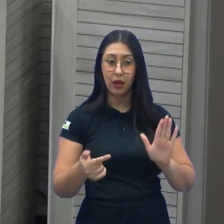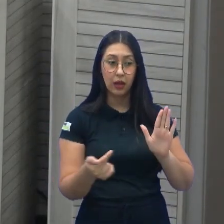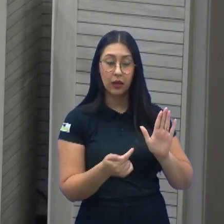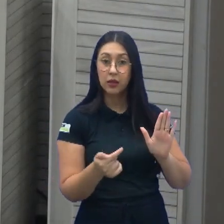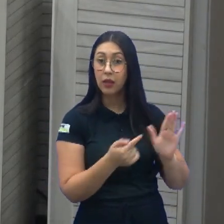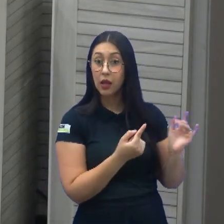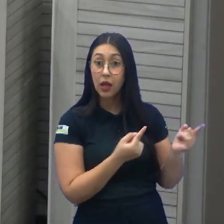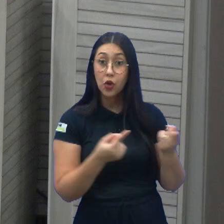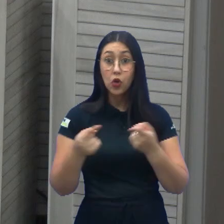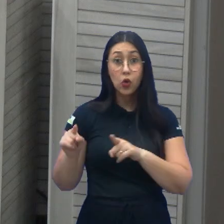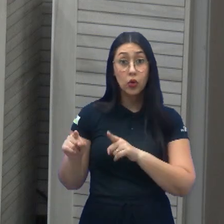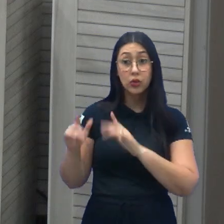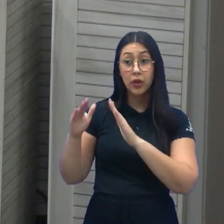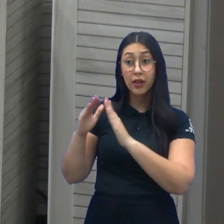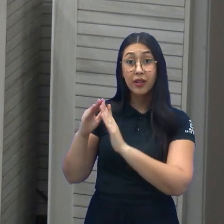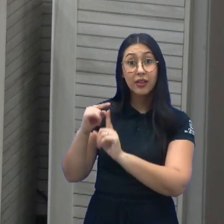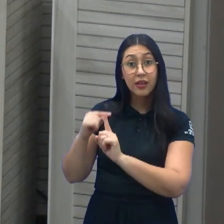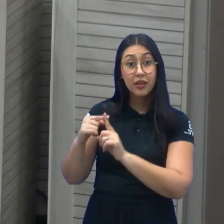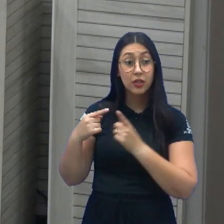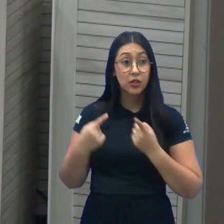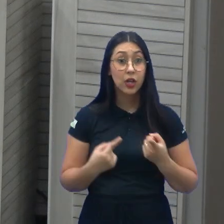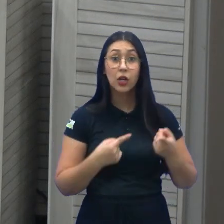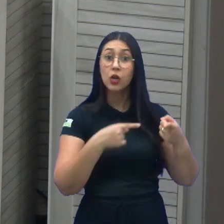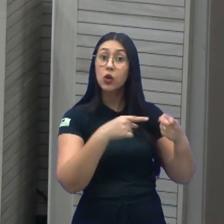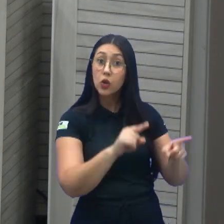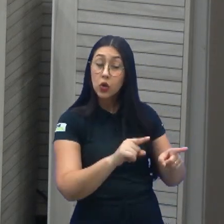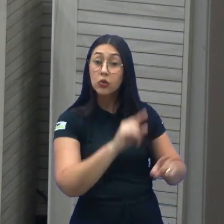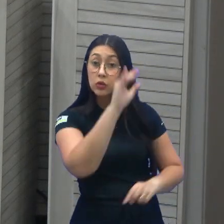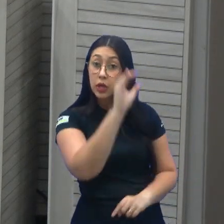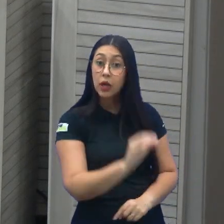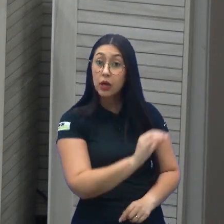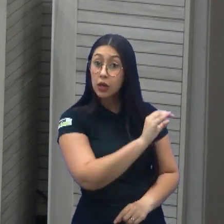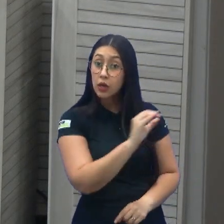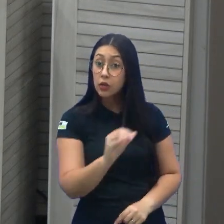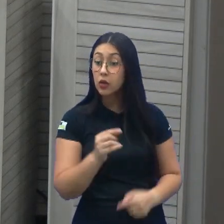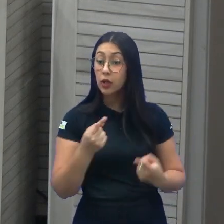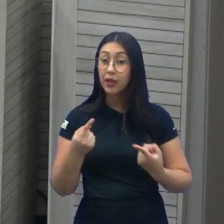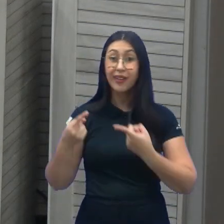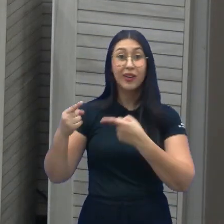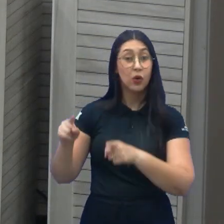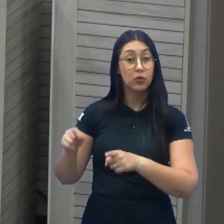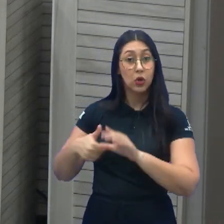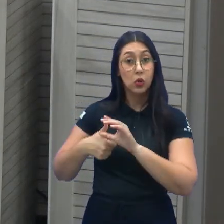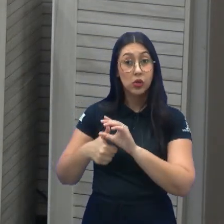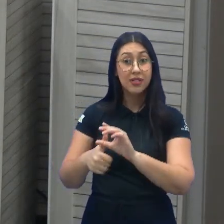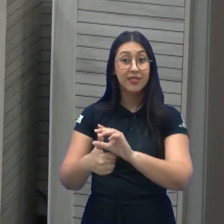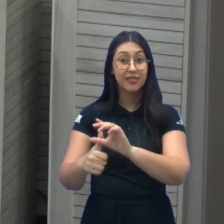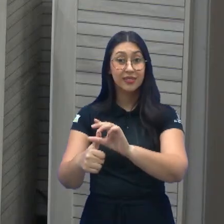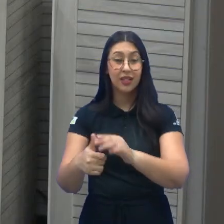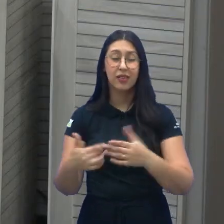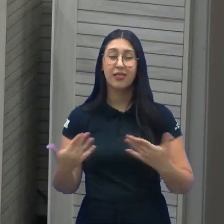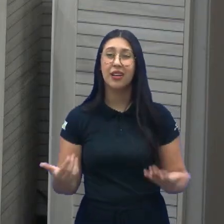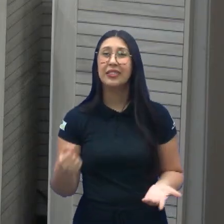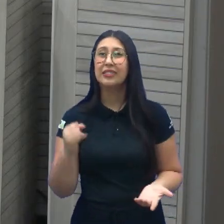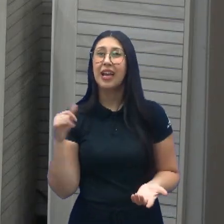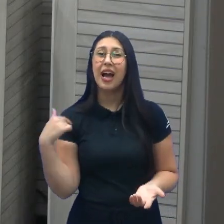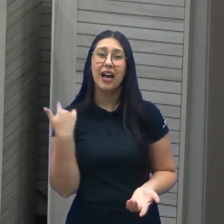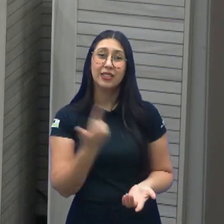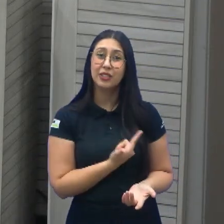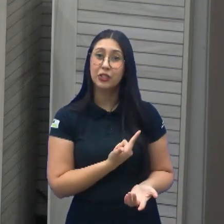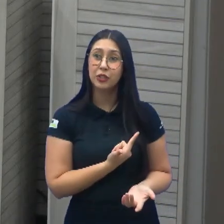a igreja, é contra a igreja católica, é contra o cristão. Então, se a gente não se levantar contra o